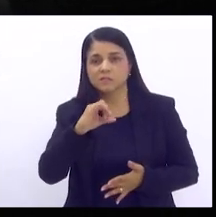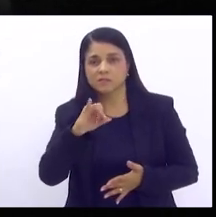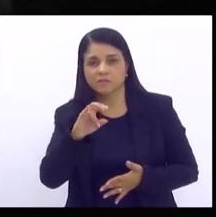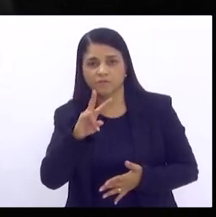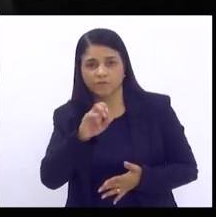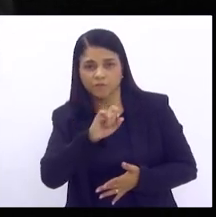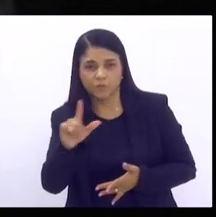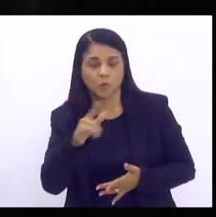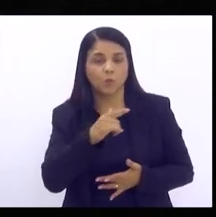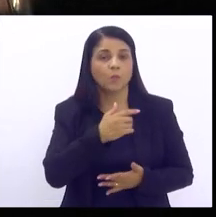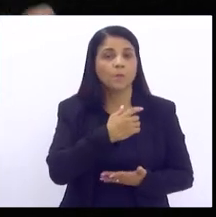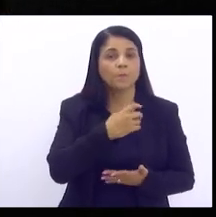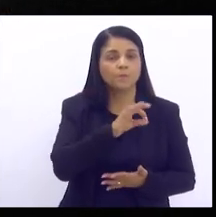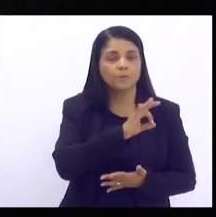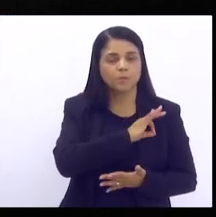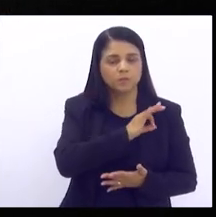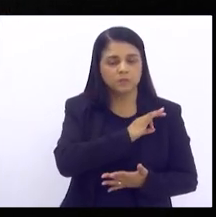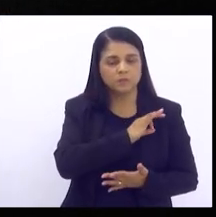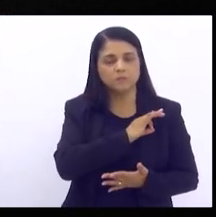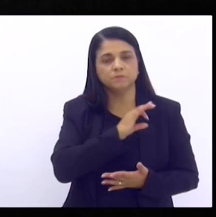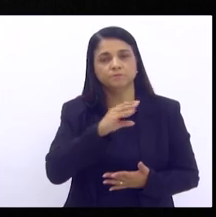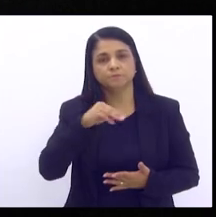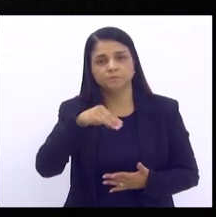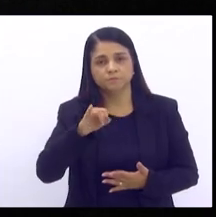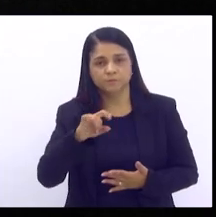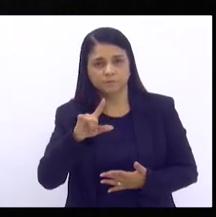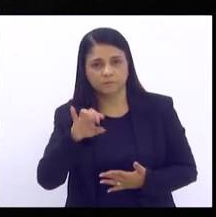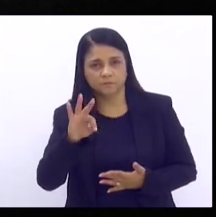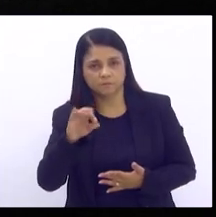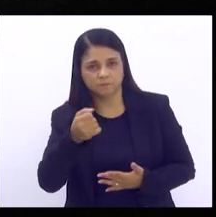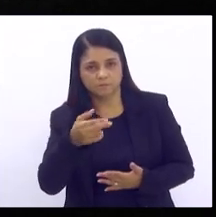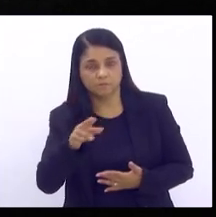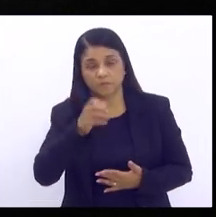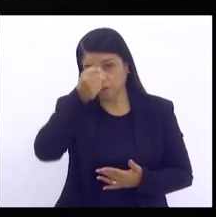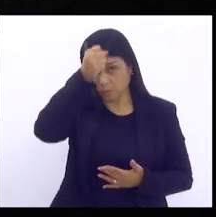espaço, bombeiros militares,